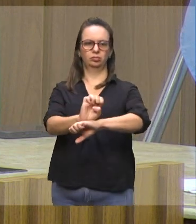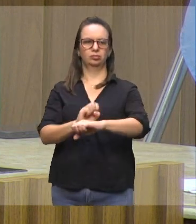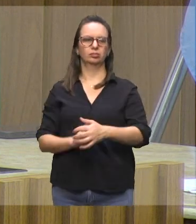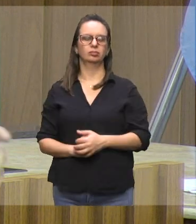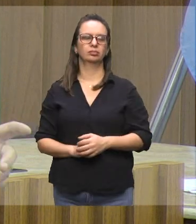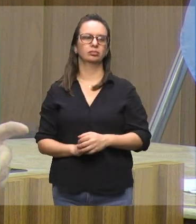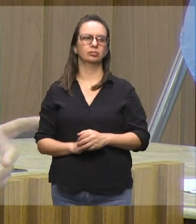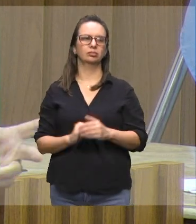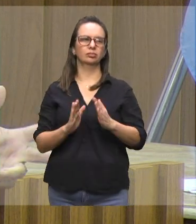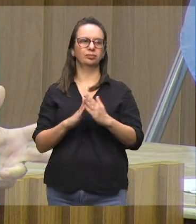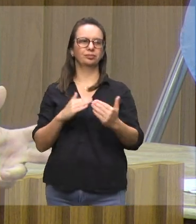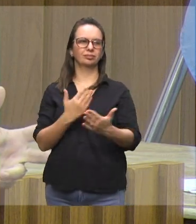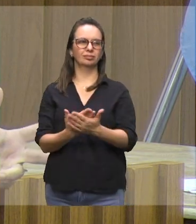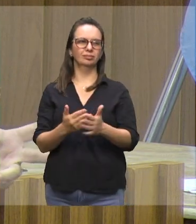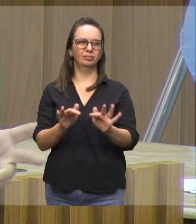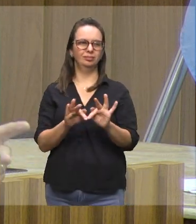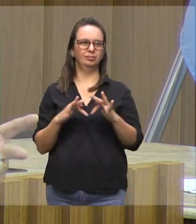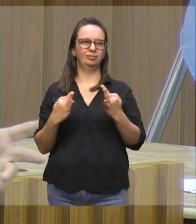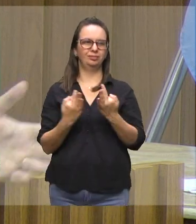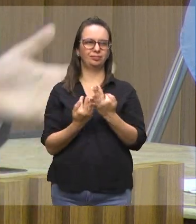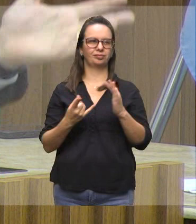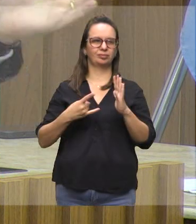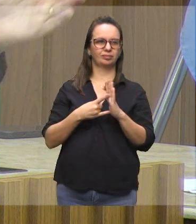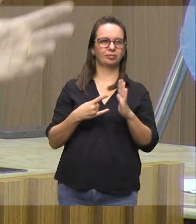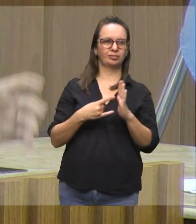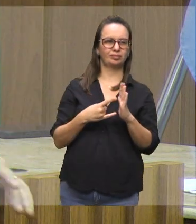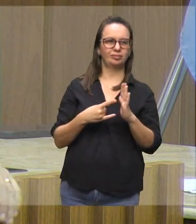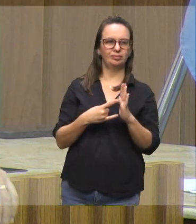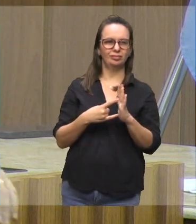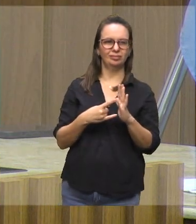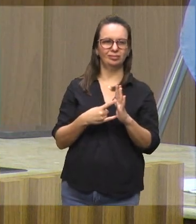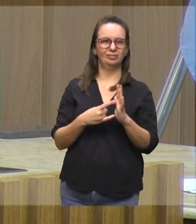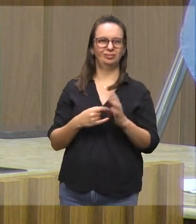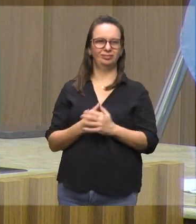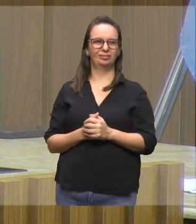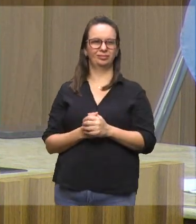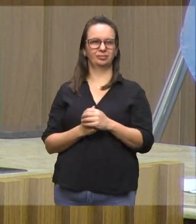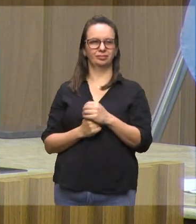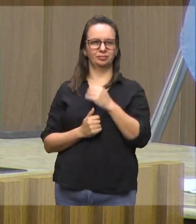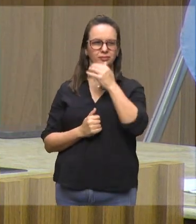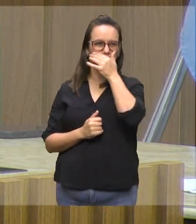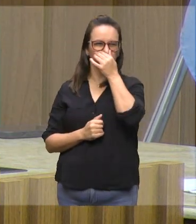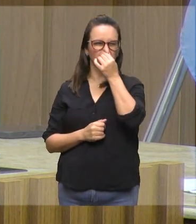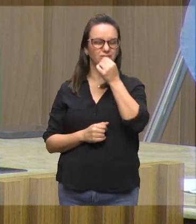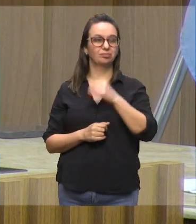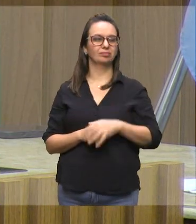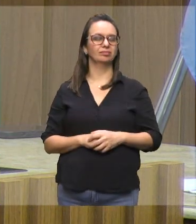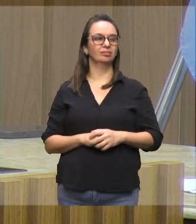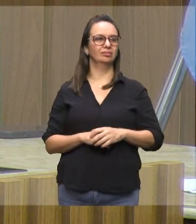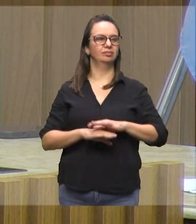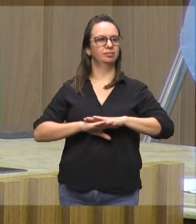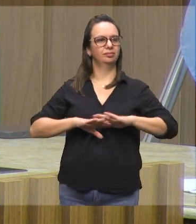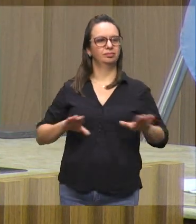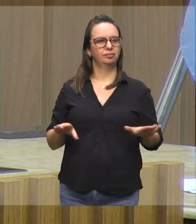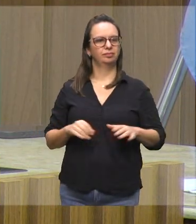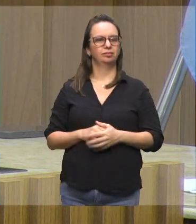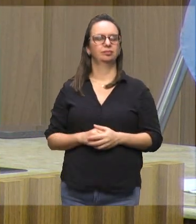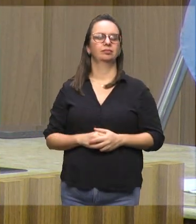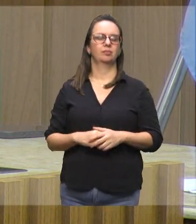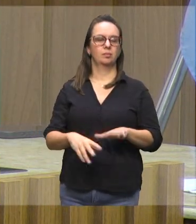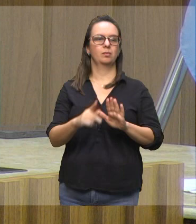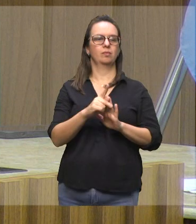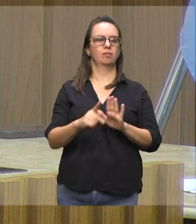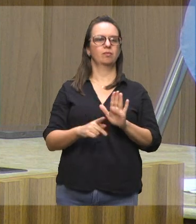da família, não sei se existe esse programa ainda, acho que isso, a vereadora Viviane está balançando a cabeça aqui, que se encerrou. Era um projeto interessante em que